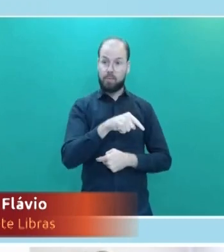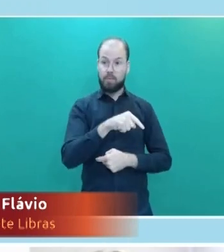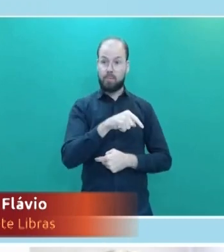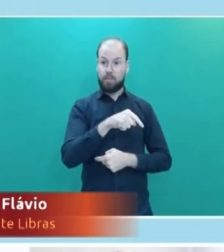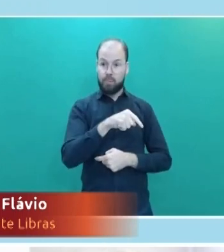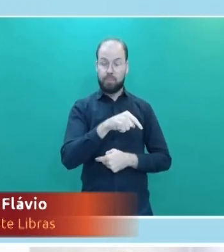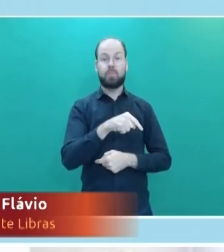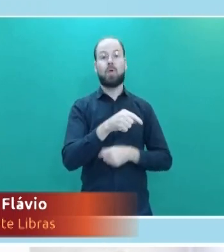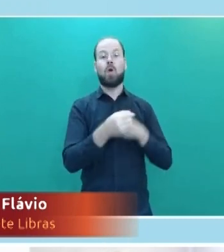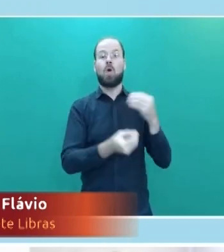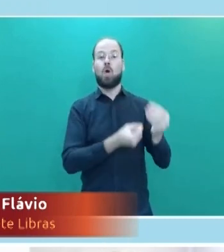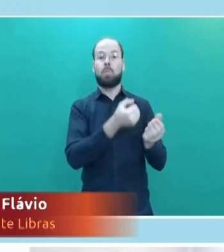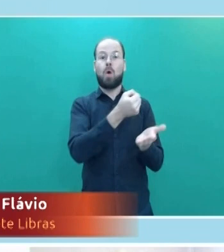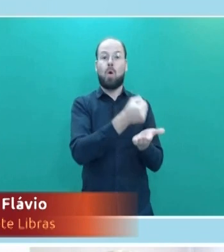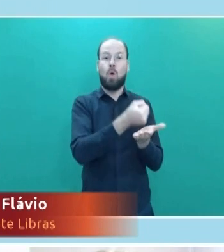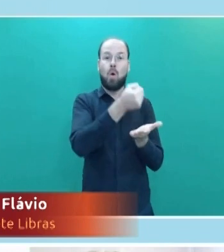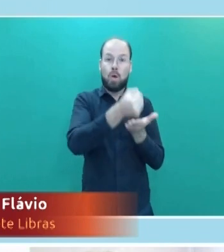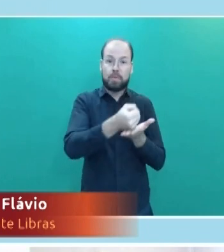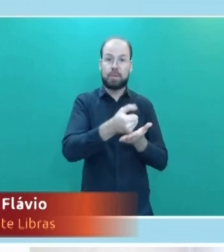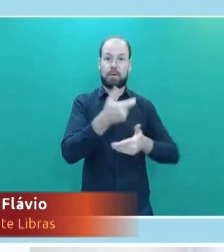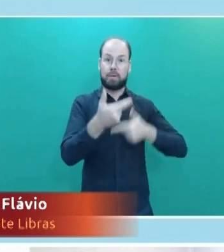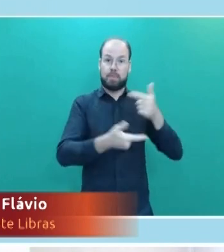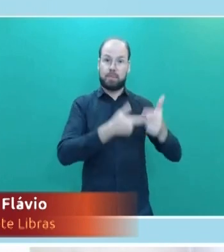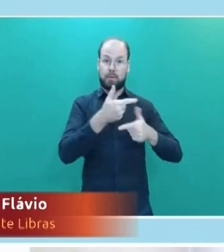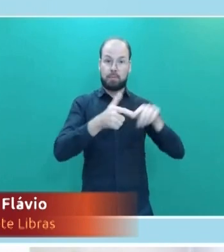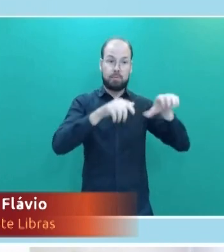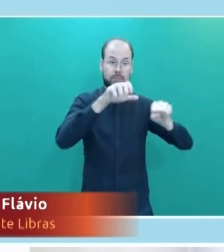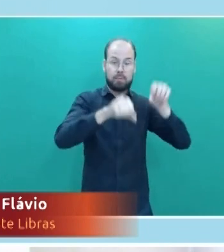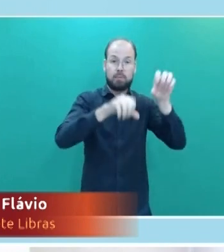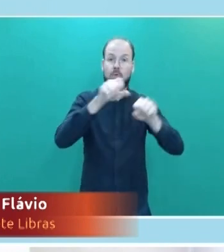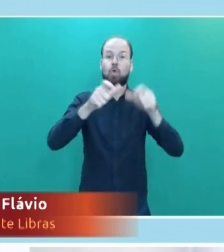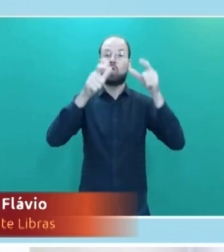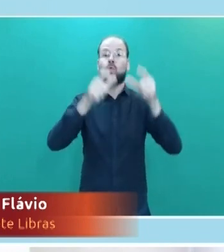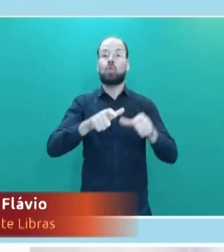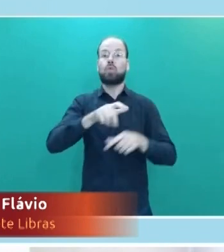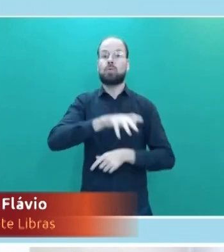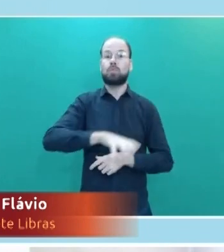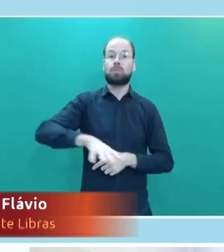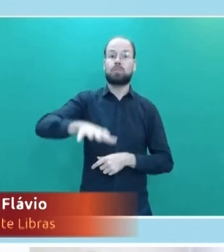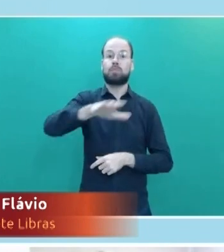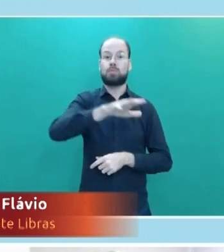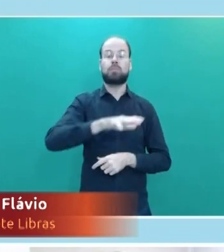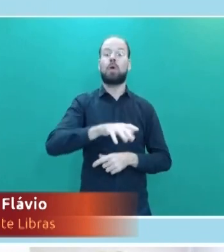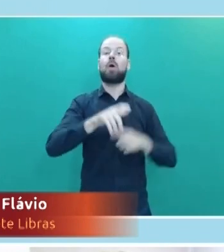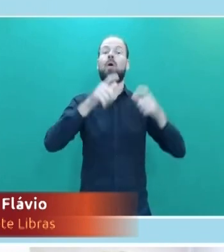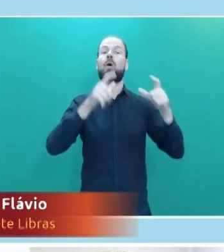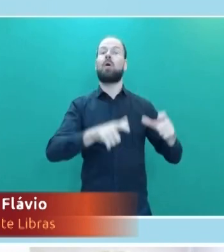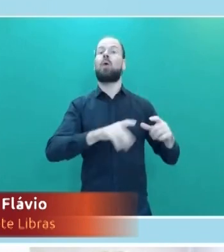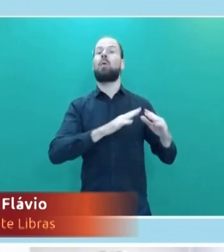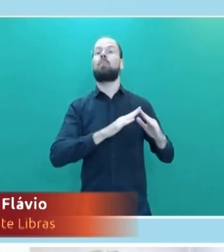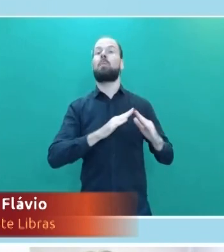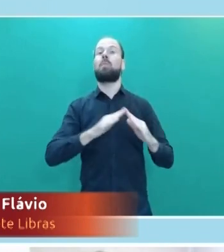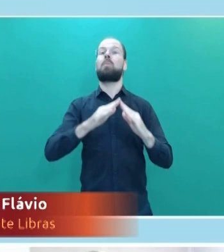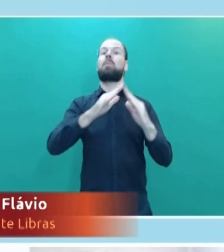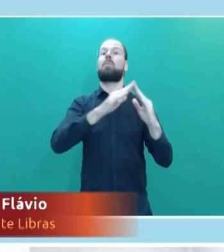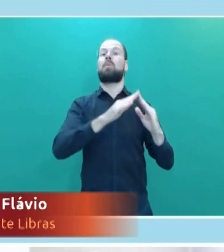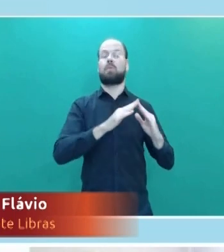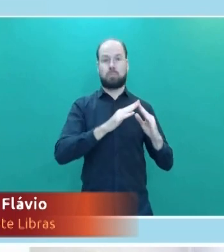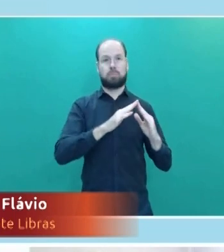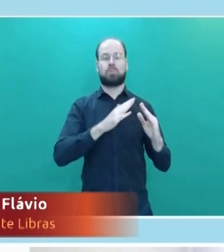esses trabalhadores nas regiões da onde eles vêm, nessa especificamente, se eu não me